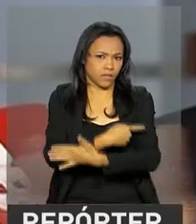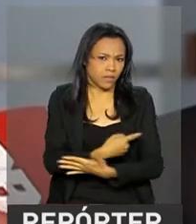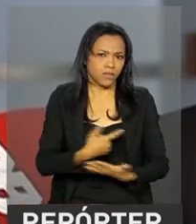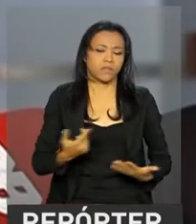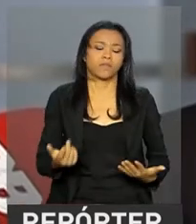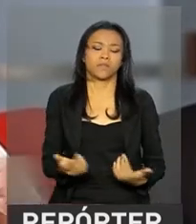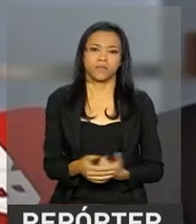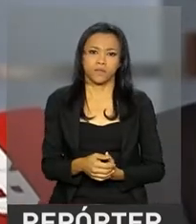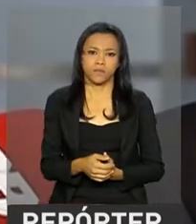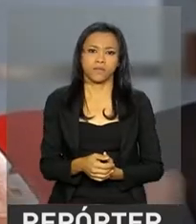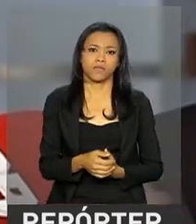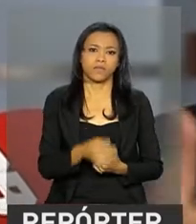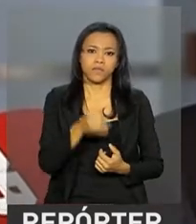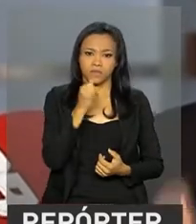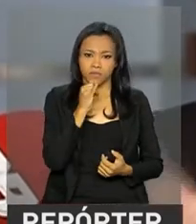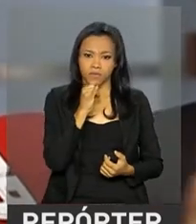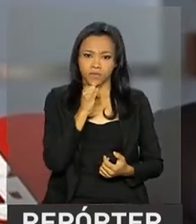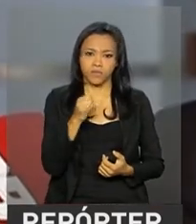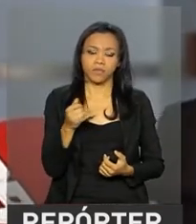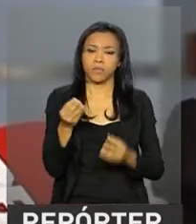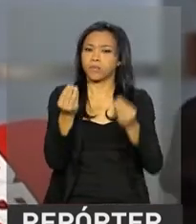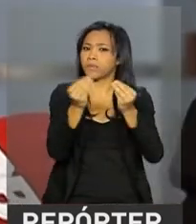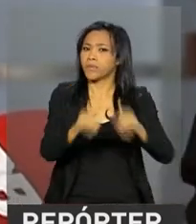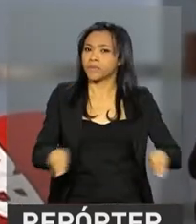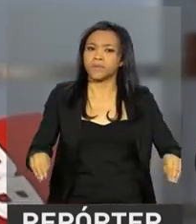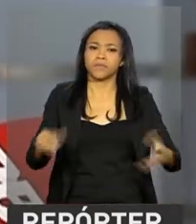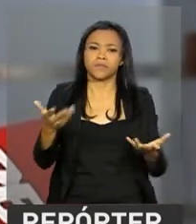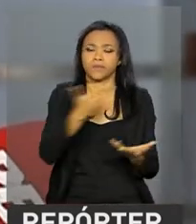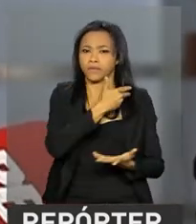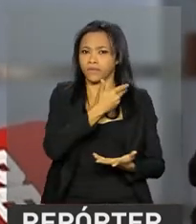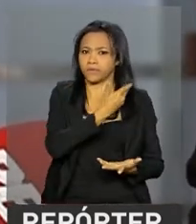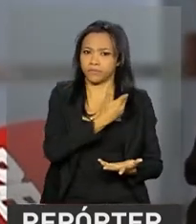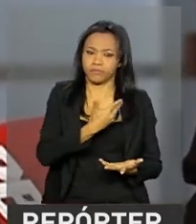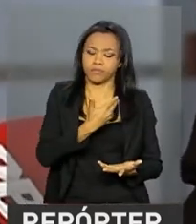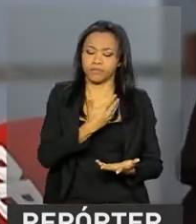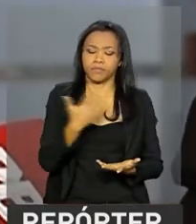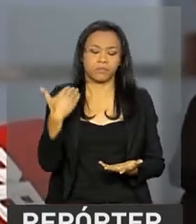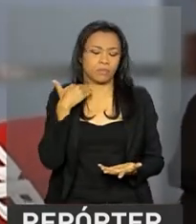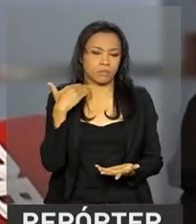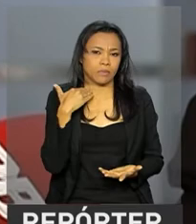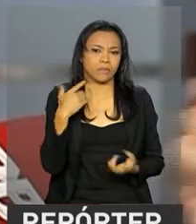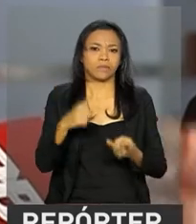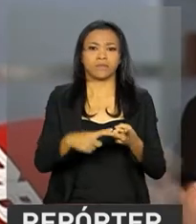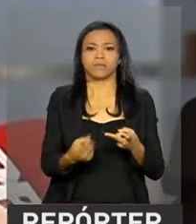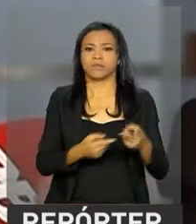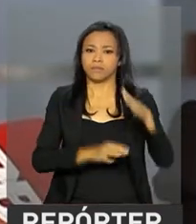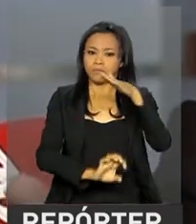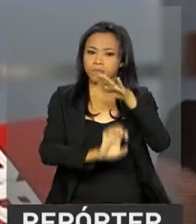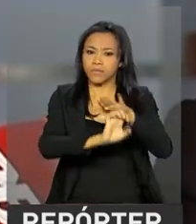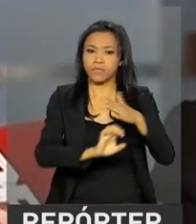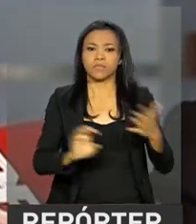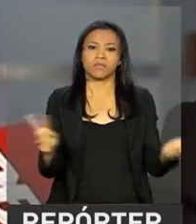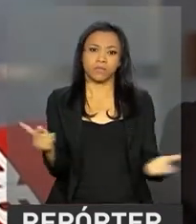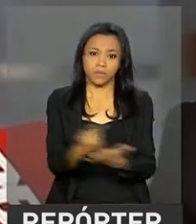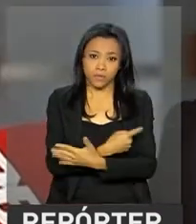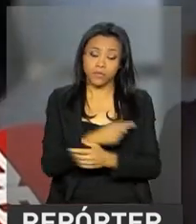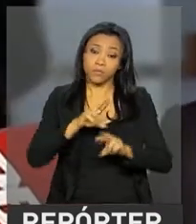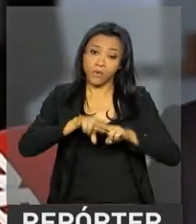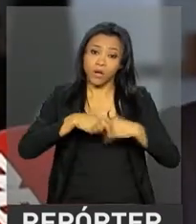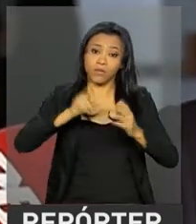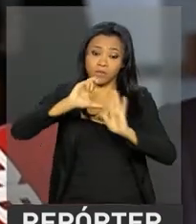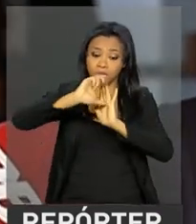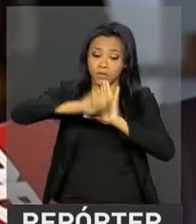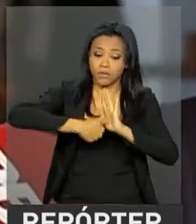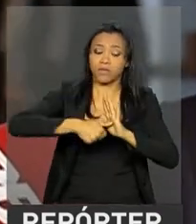pontuais, a questão da absorção de prejuízos por bancos e empresas, resultado da recessão de